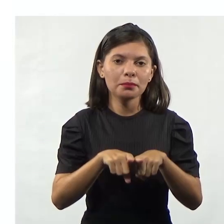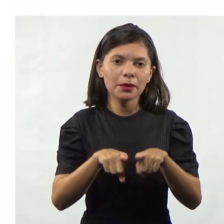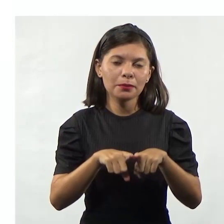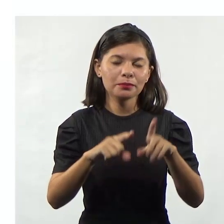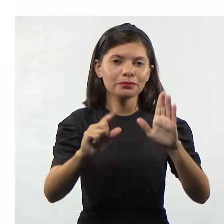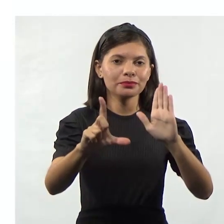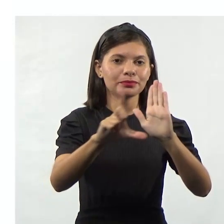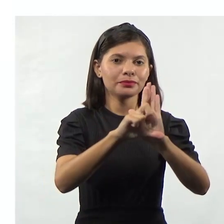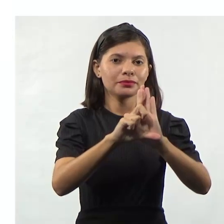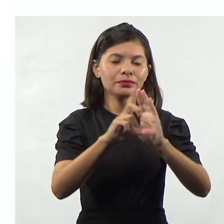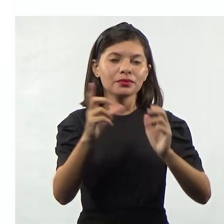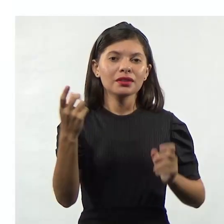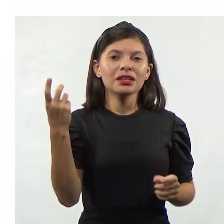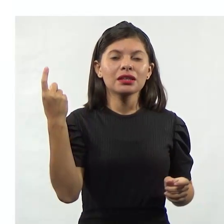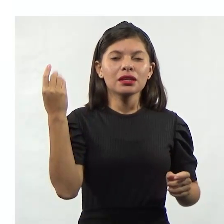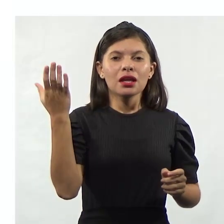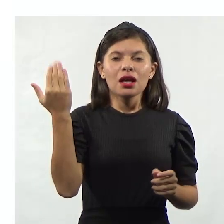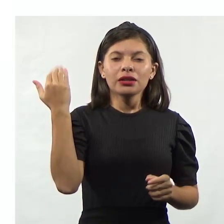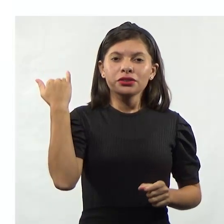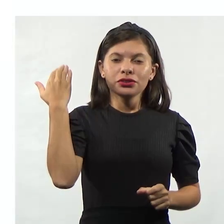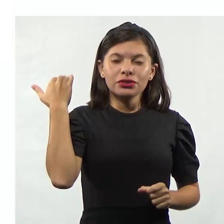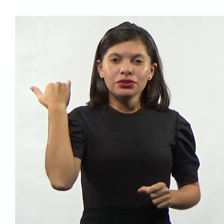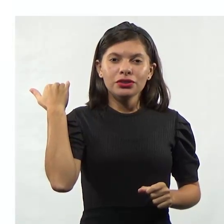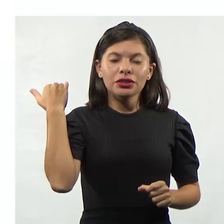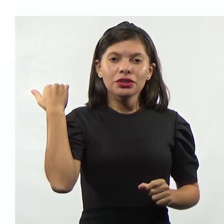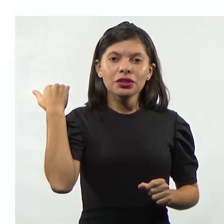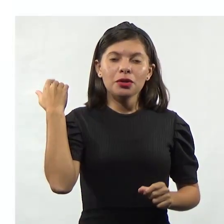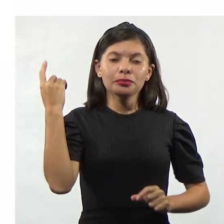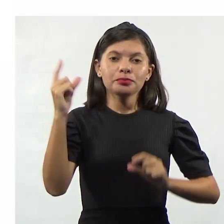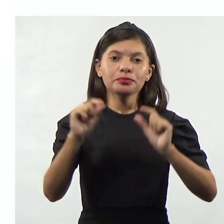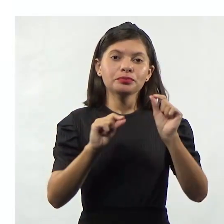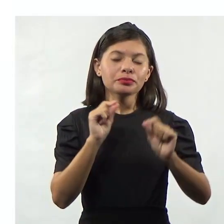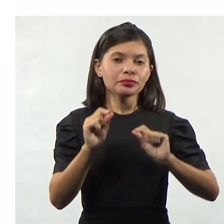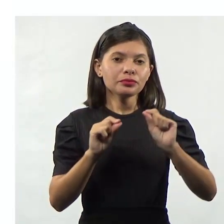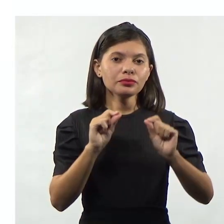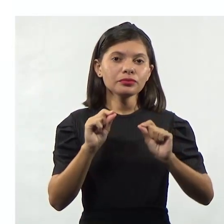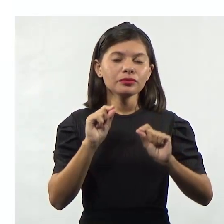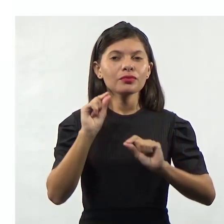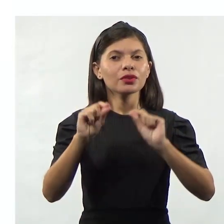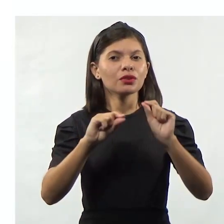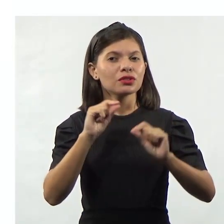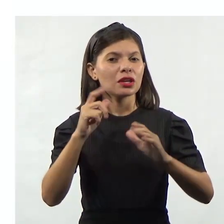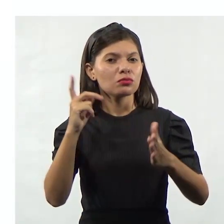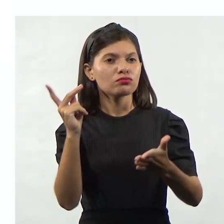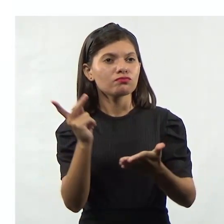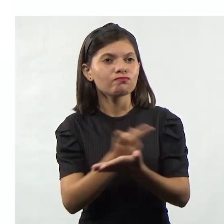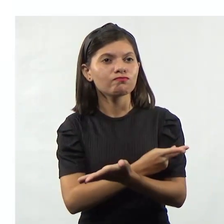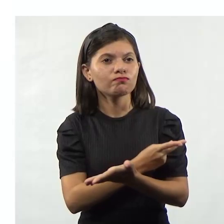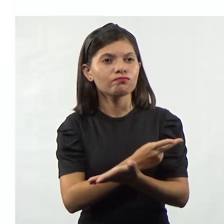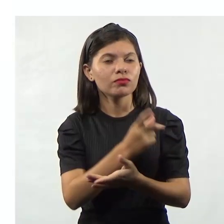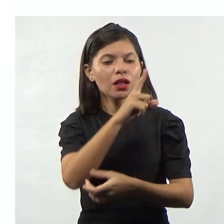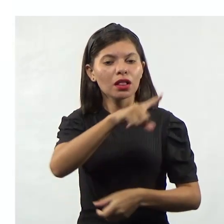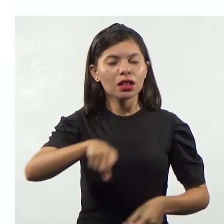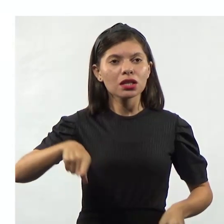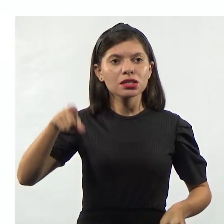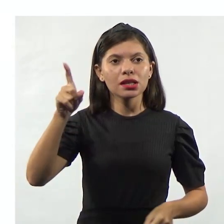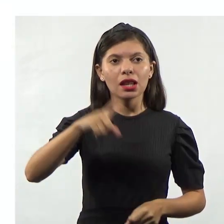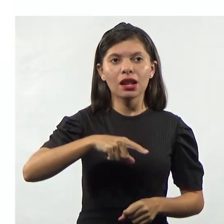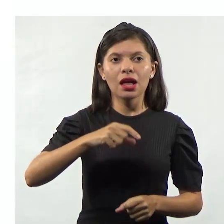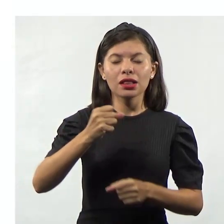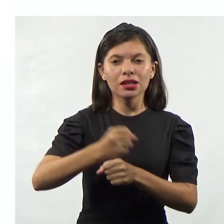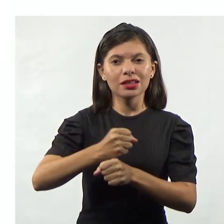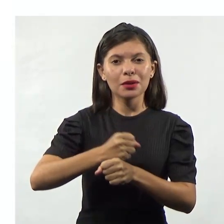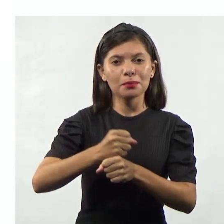que as leis antigas, a 8666, a Lei do Pregão, a RDC, só serão revogadas